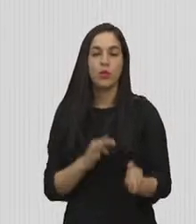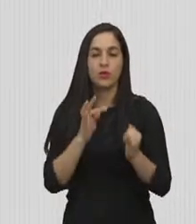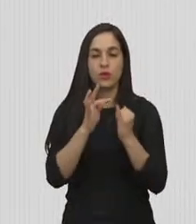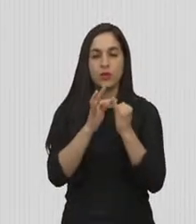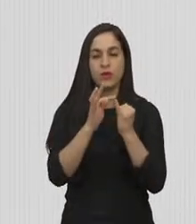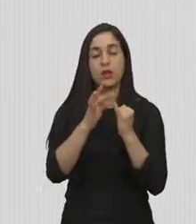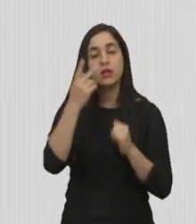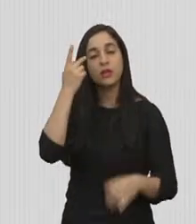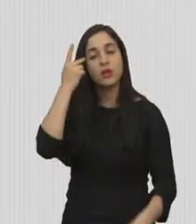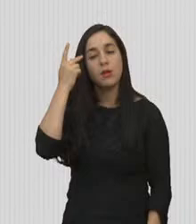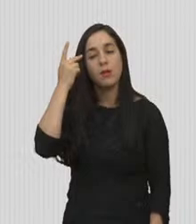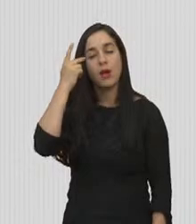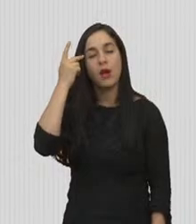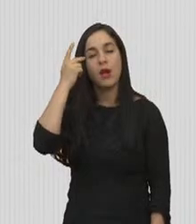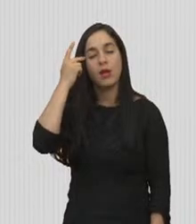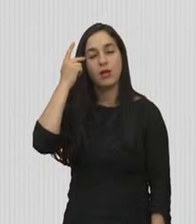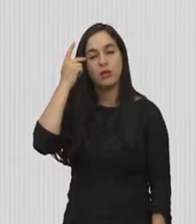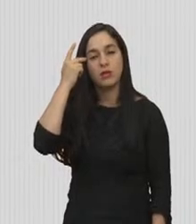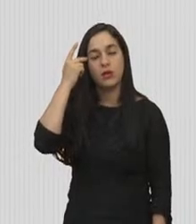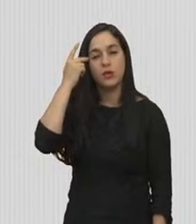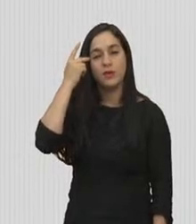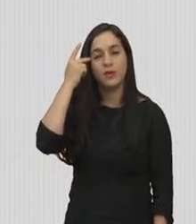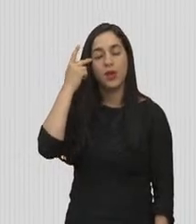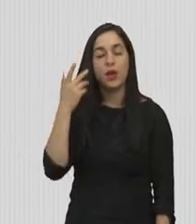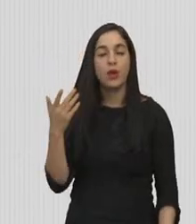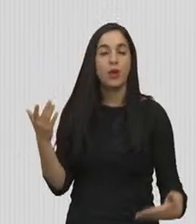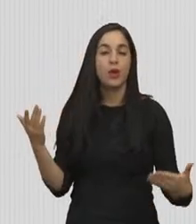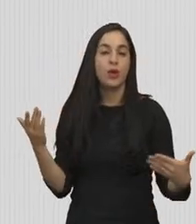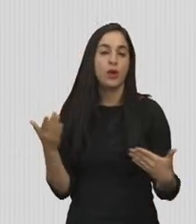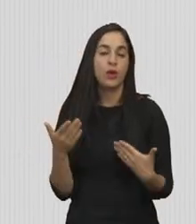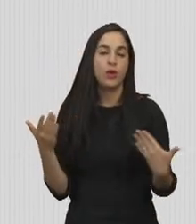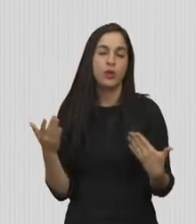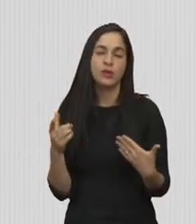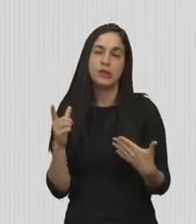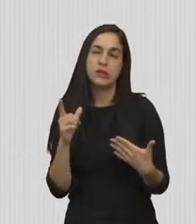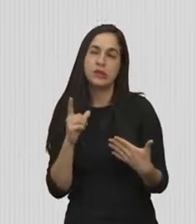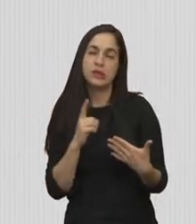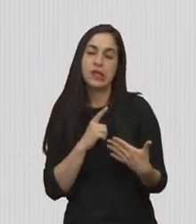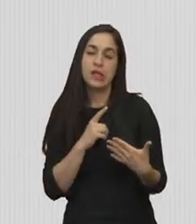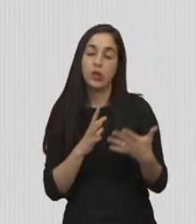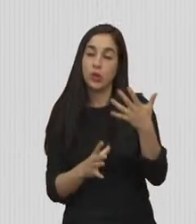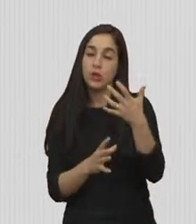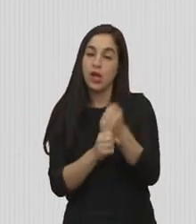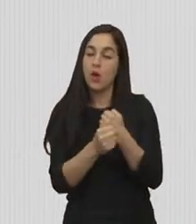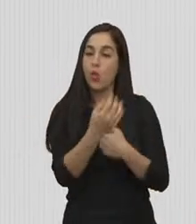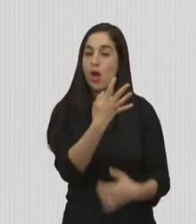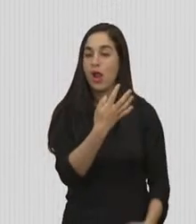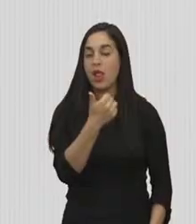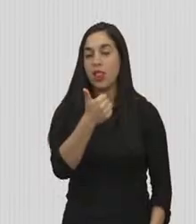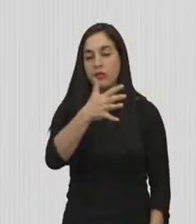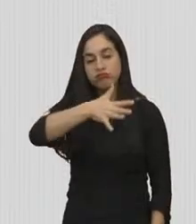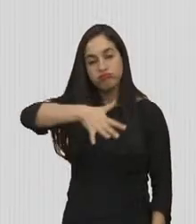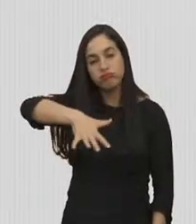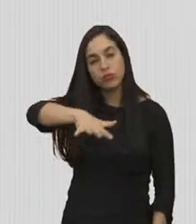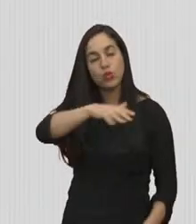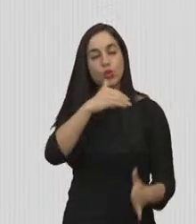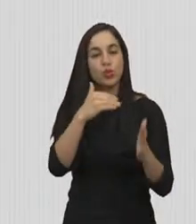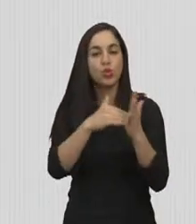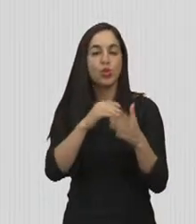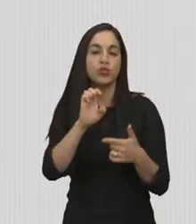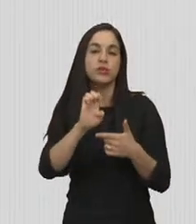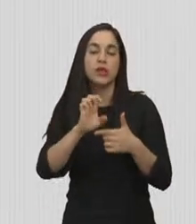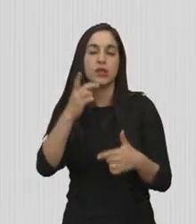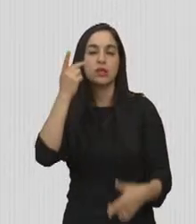Paulo, ele hoje tem 41 campos no estado todo de São Paulo